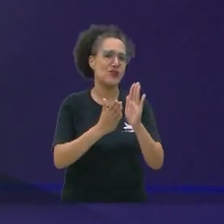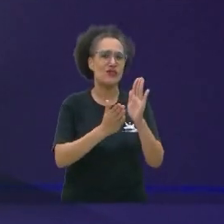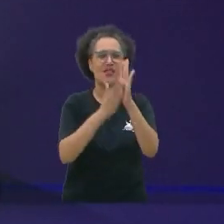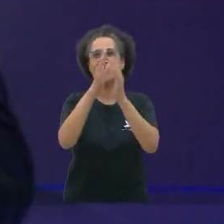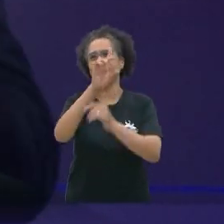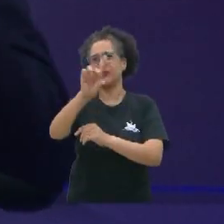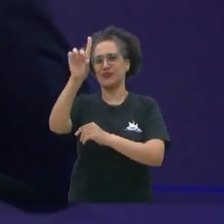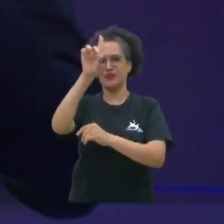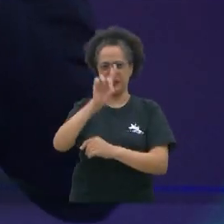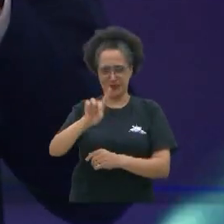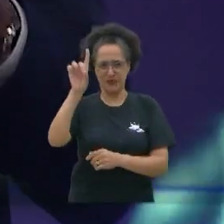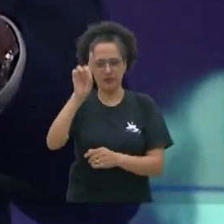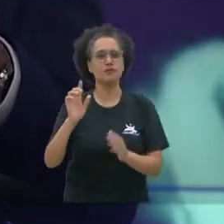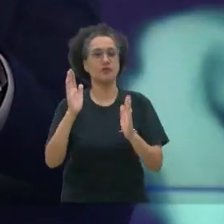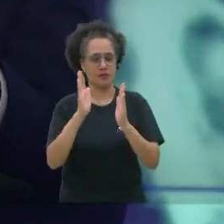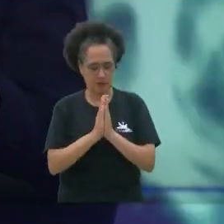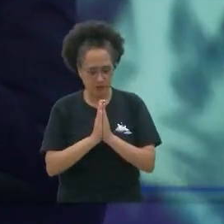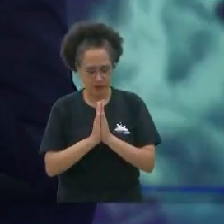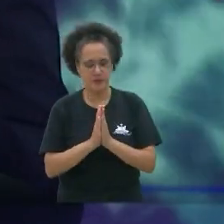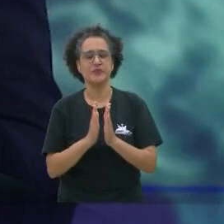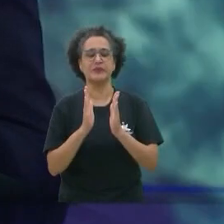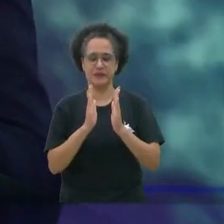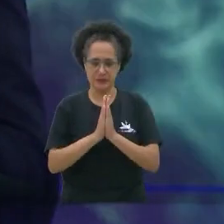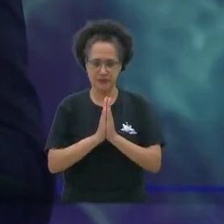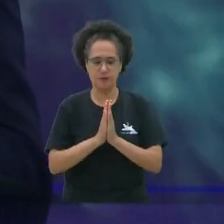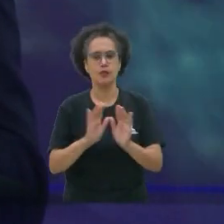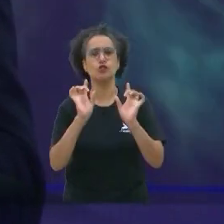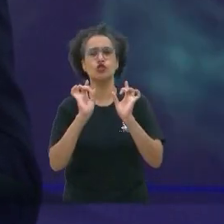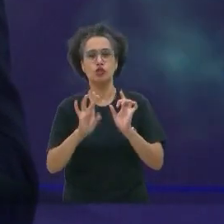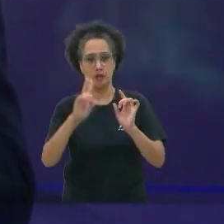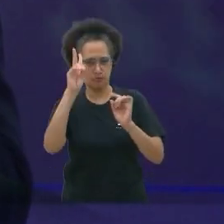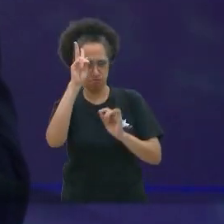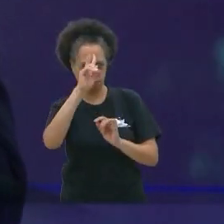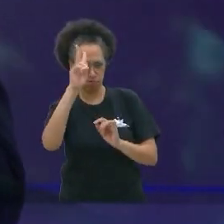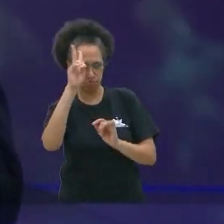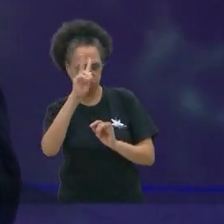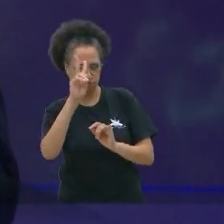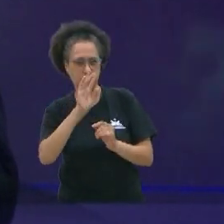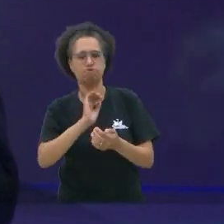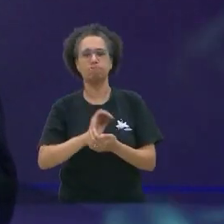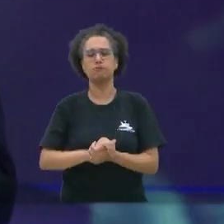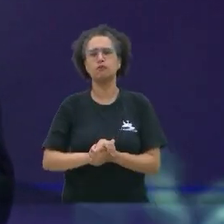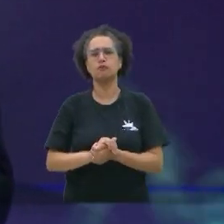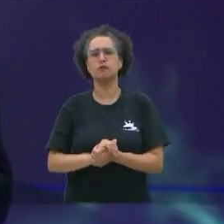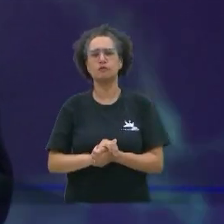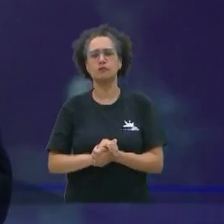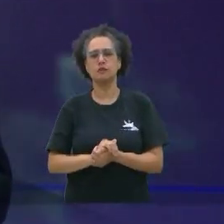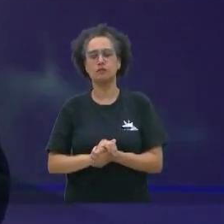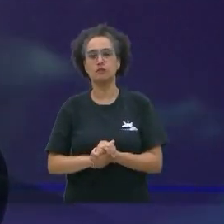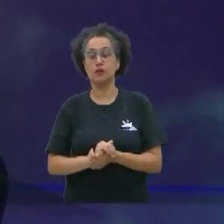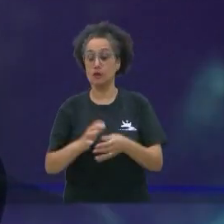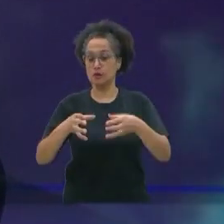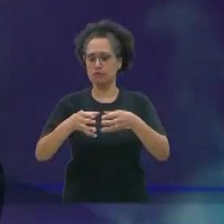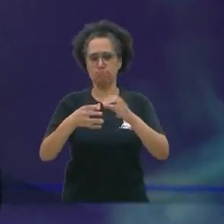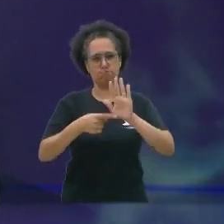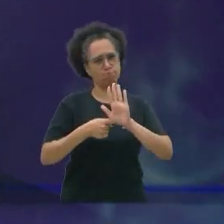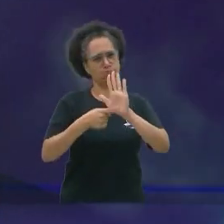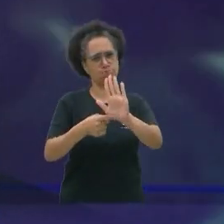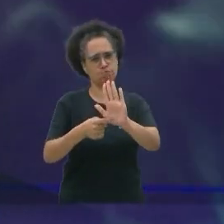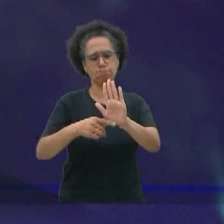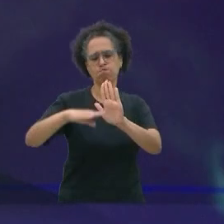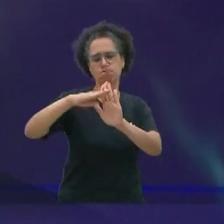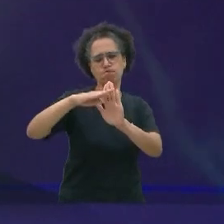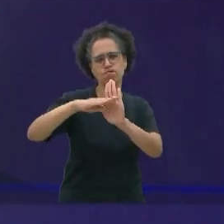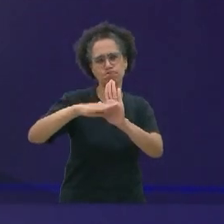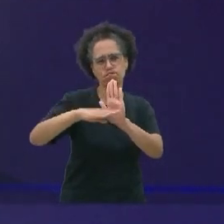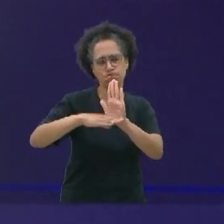Amém? Quero só lembrar, gente, a equipe vai colocar aí a nossa programação. Eu quero destacar, ao